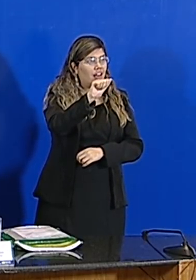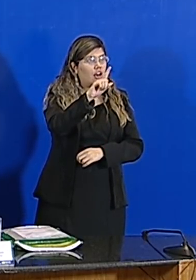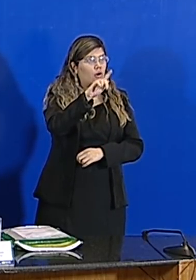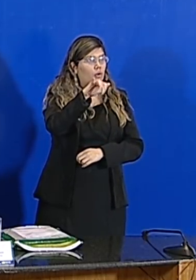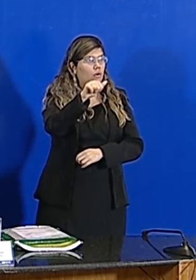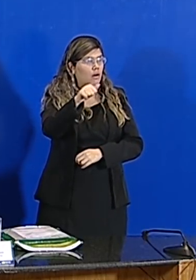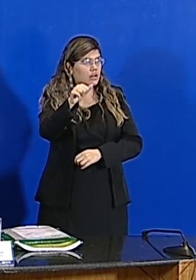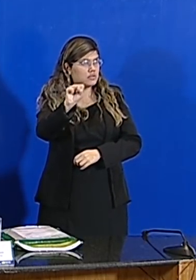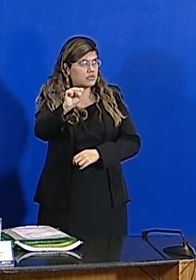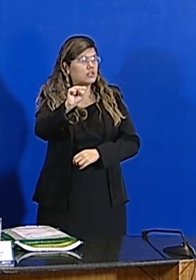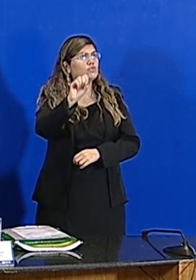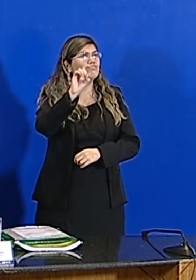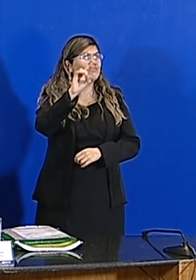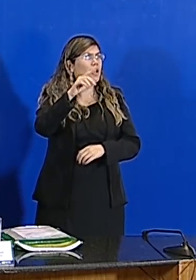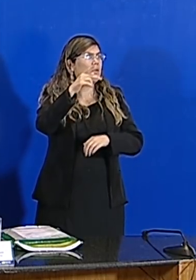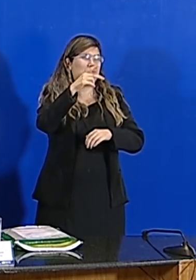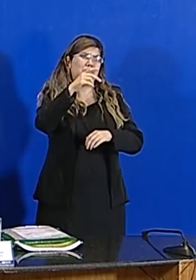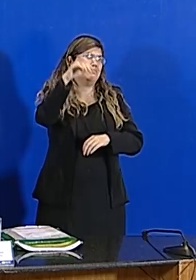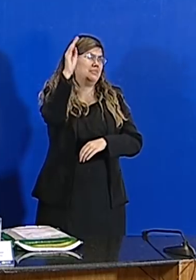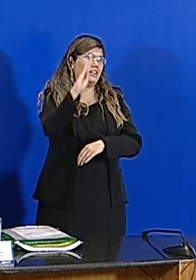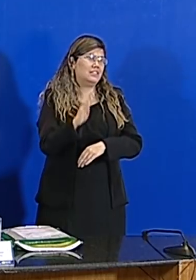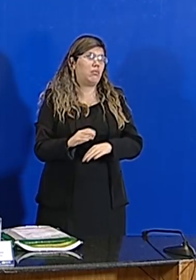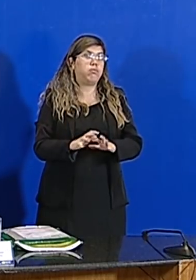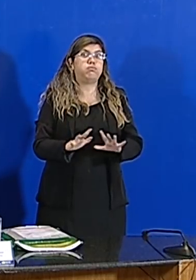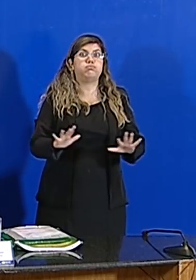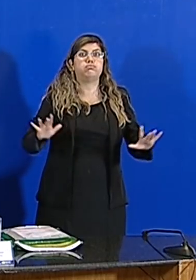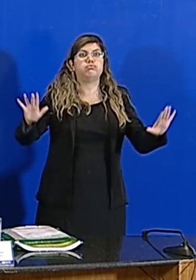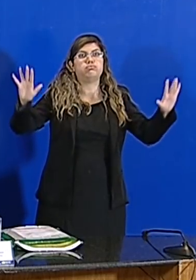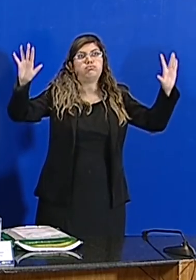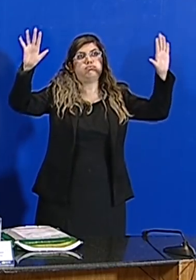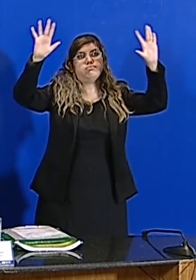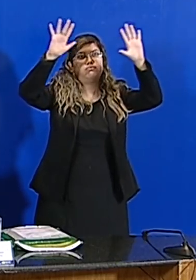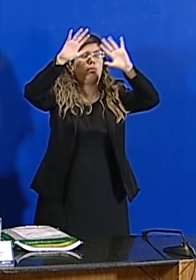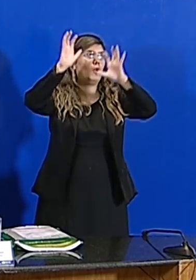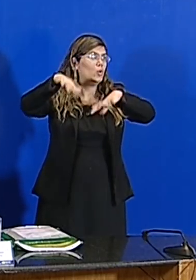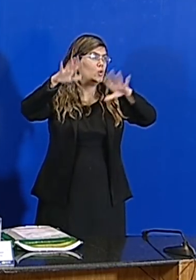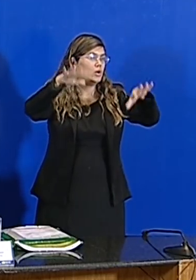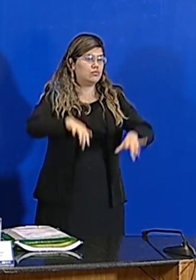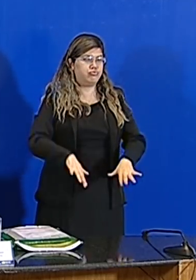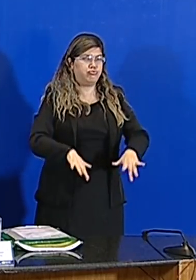Então, num país desse tamanho, chove, inunda. Aonde?